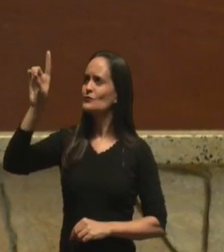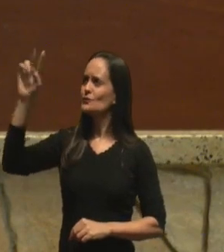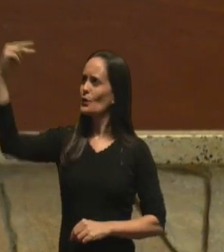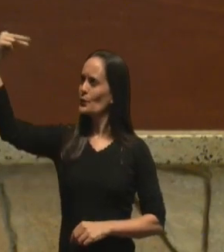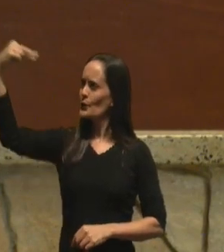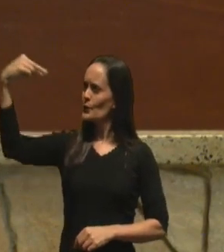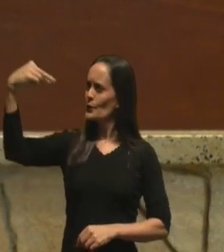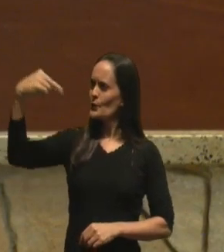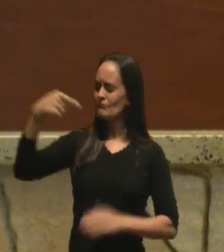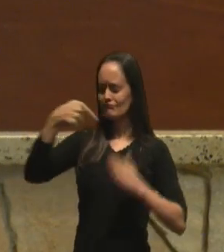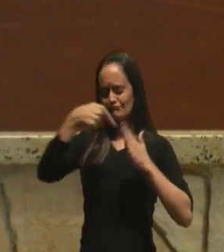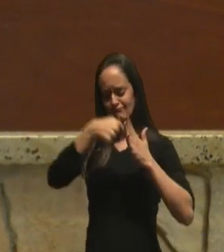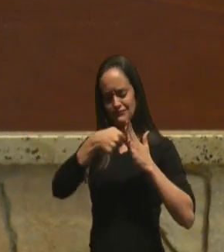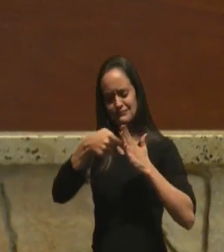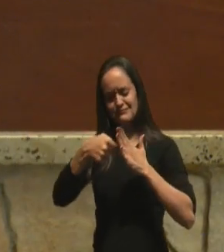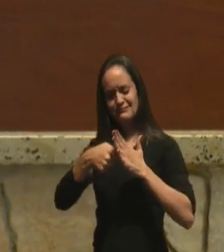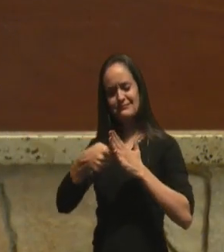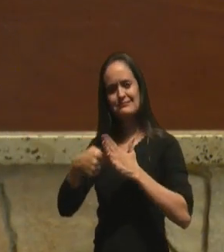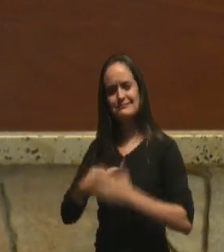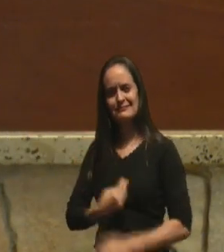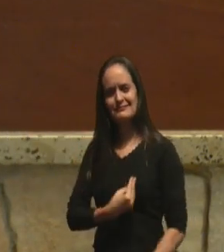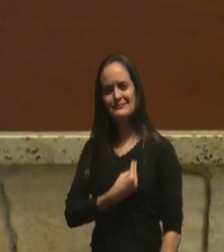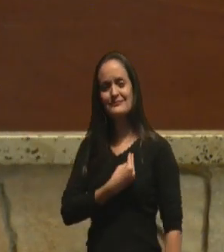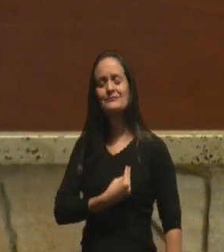Tu sondas meu